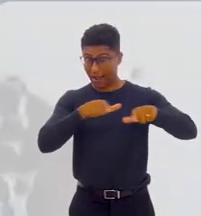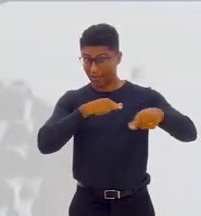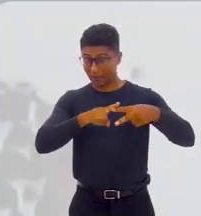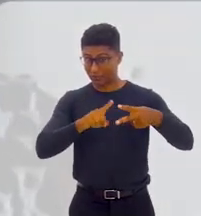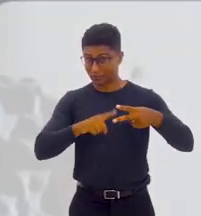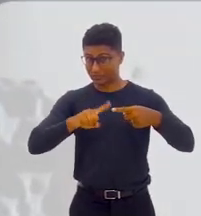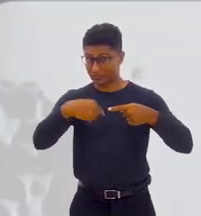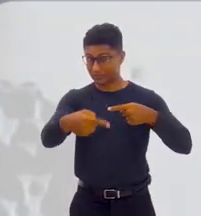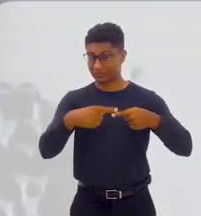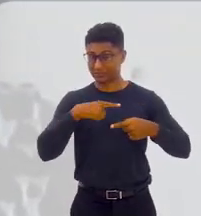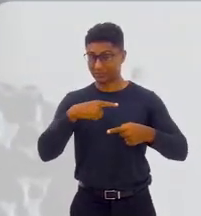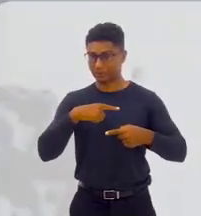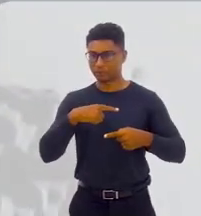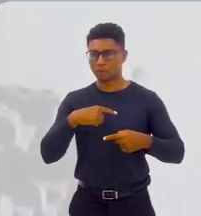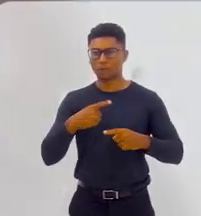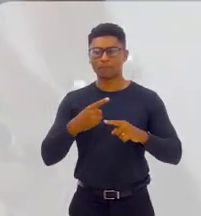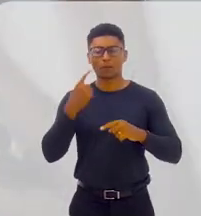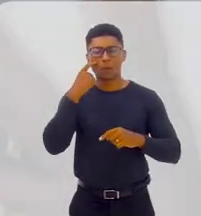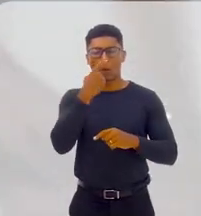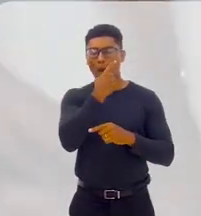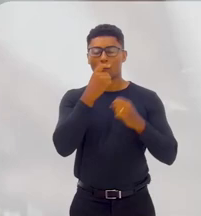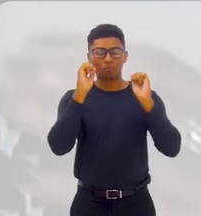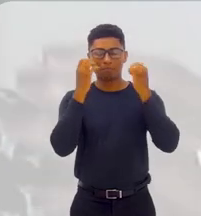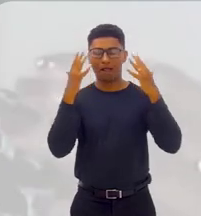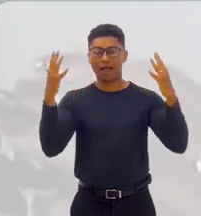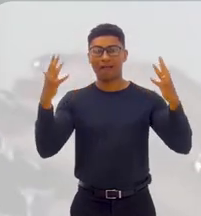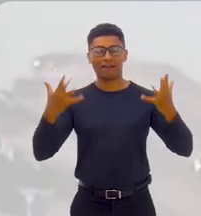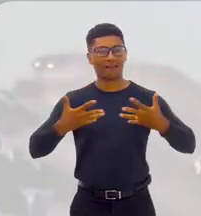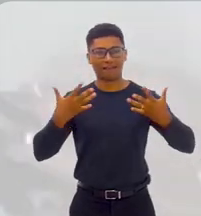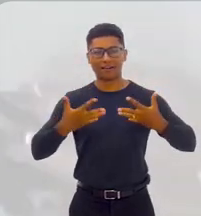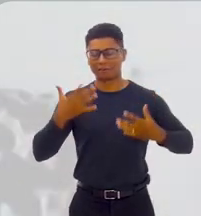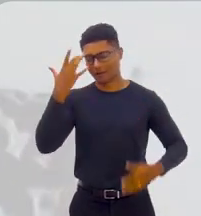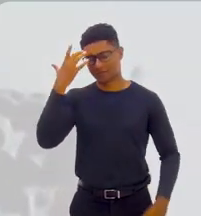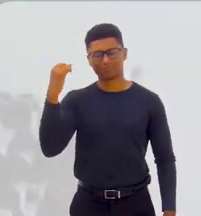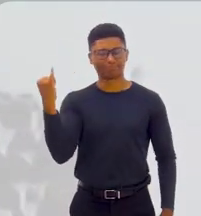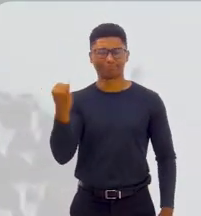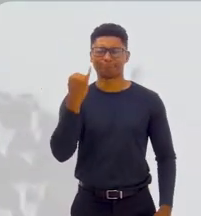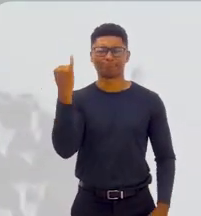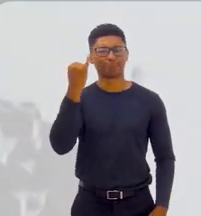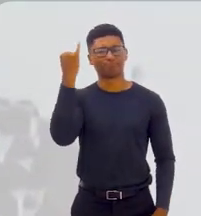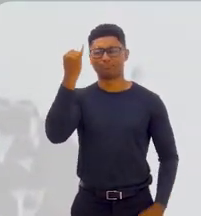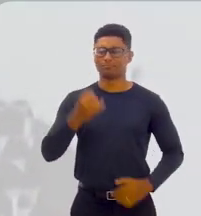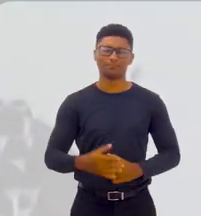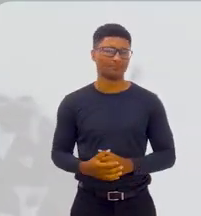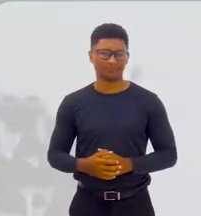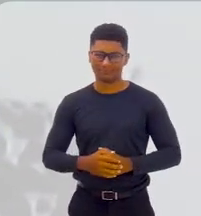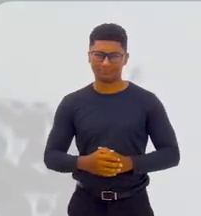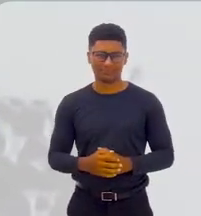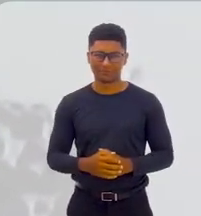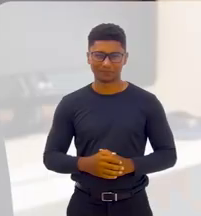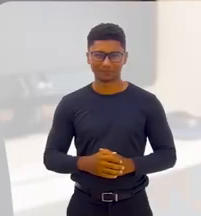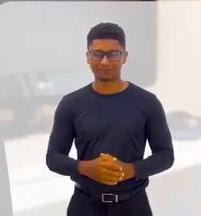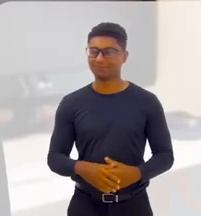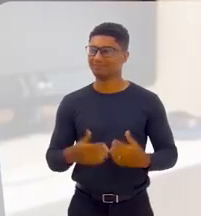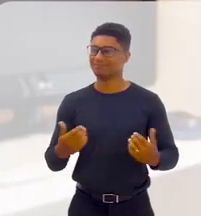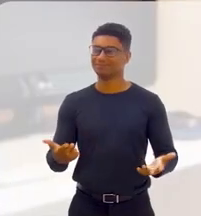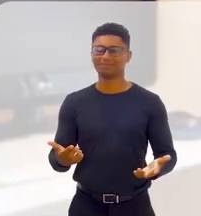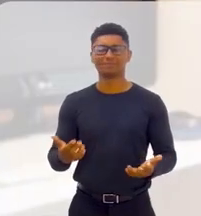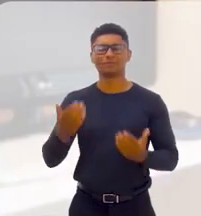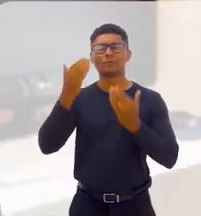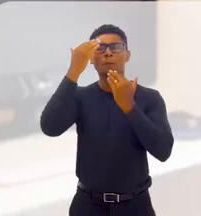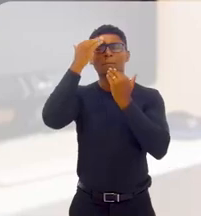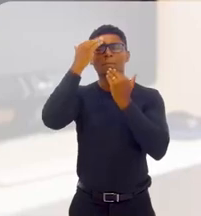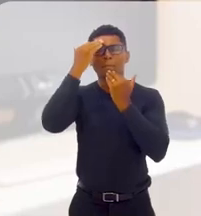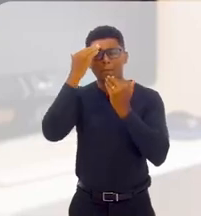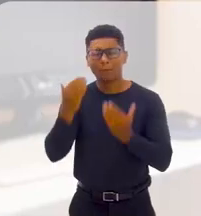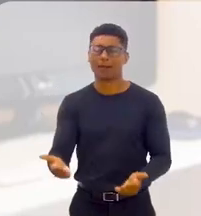cedo trabalhando. Mas é isso, eu acho que não perder os brilhos nos olhos é muito Esse é o importante. principal. É Esse é o muito importante. principal.